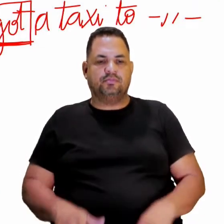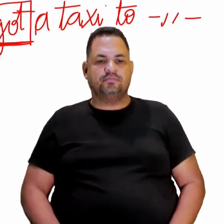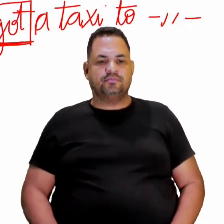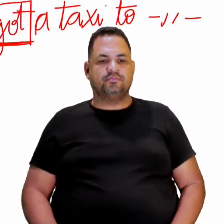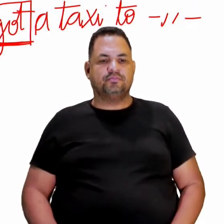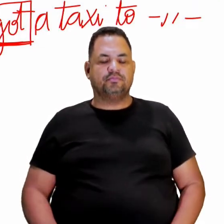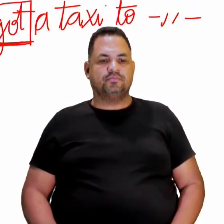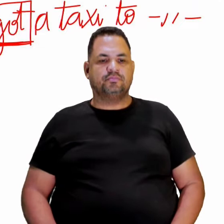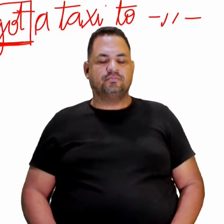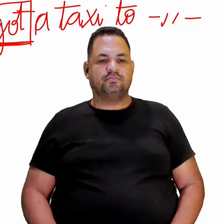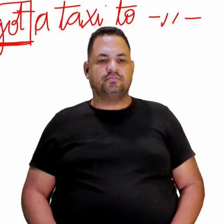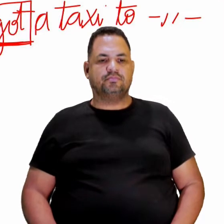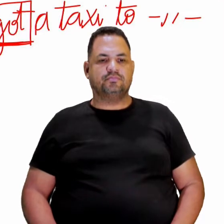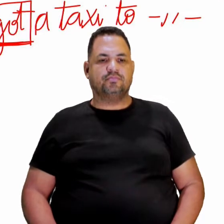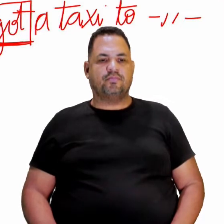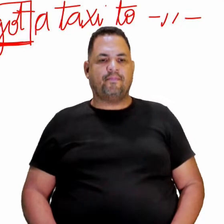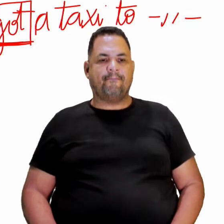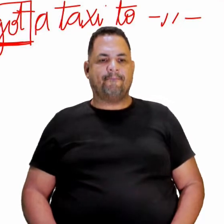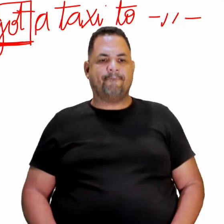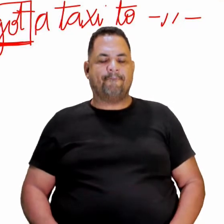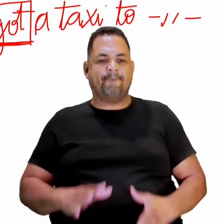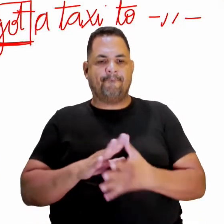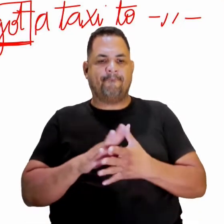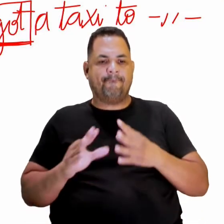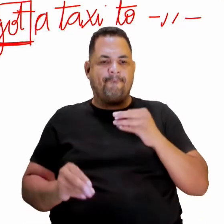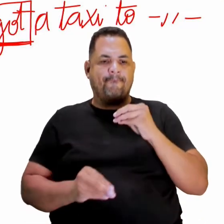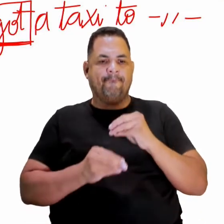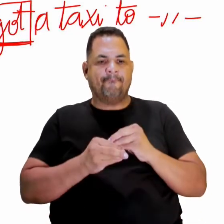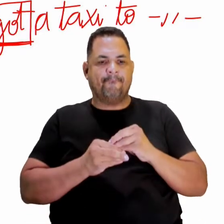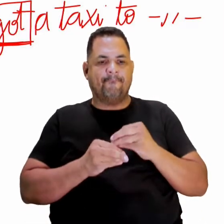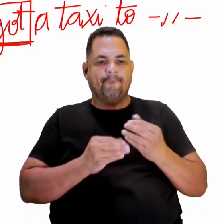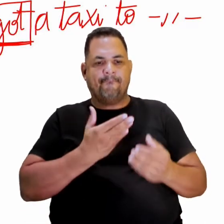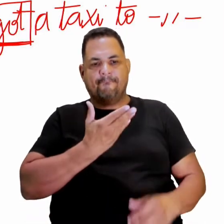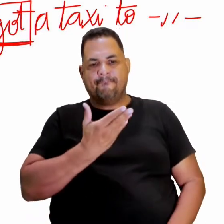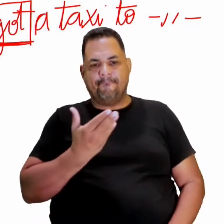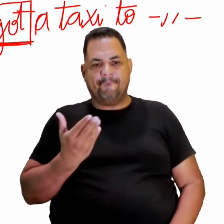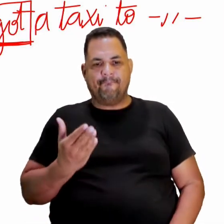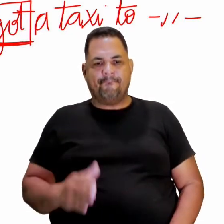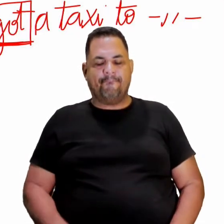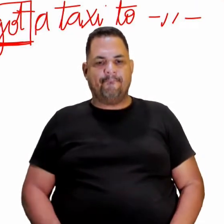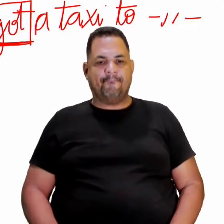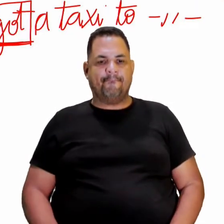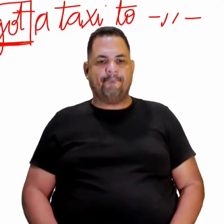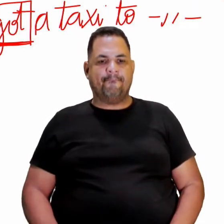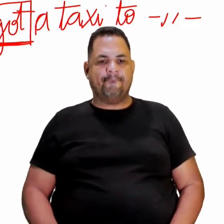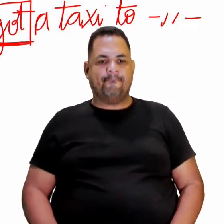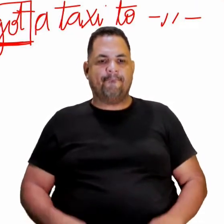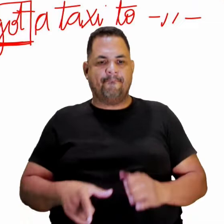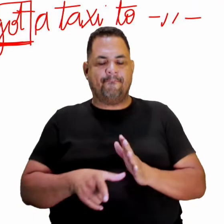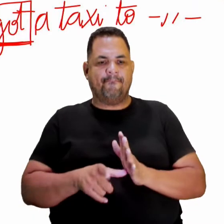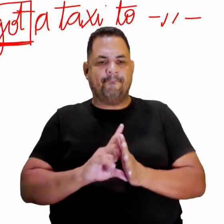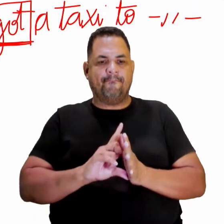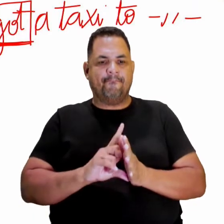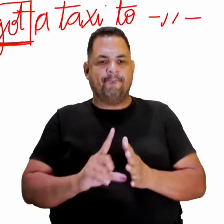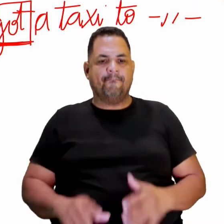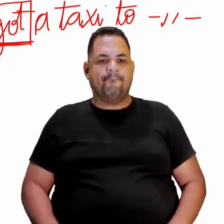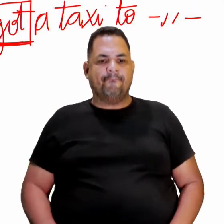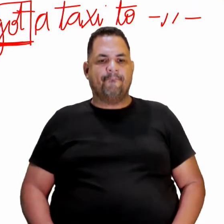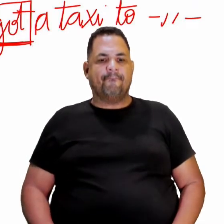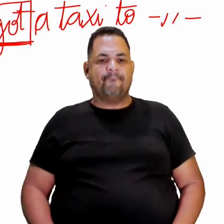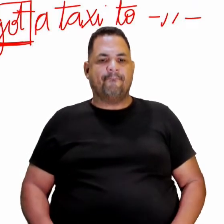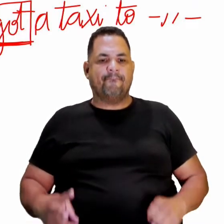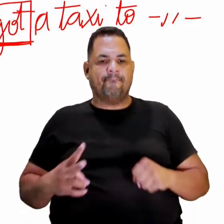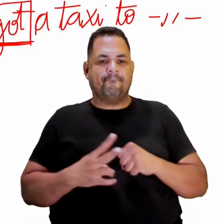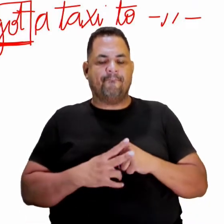negative, a gente adiciona o didn't before the verb, antes